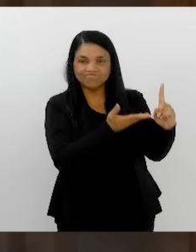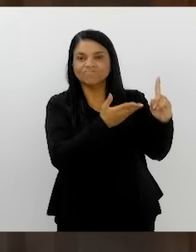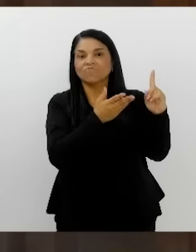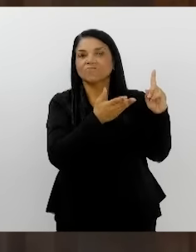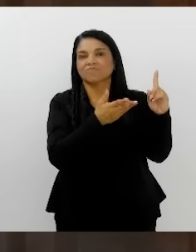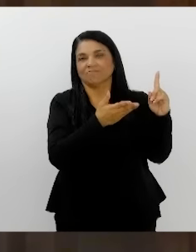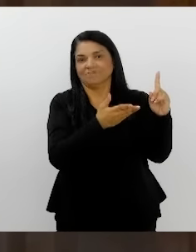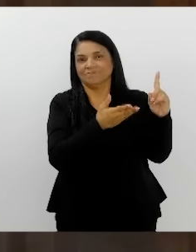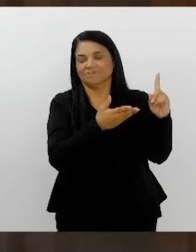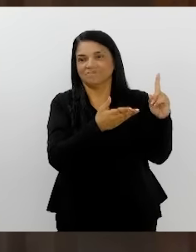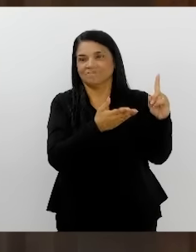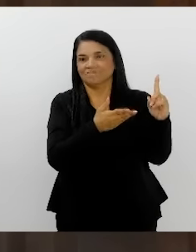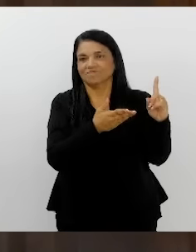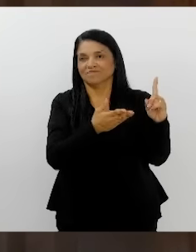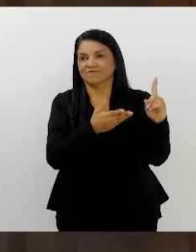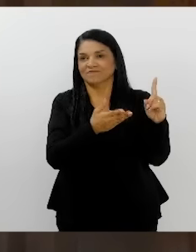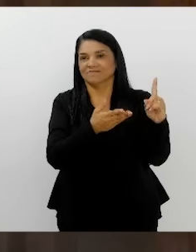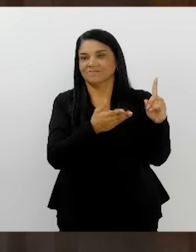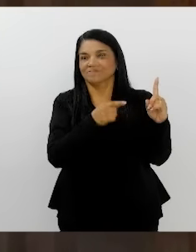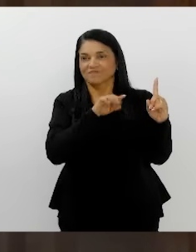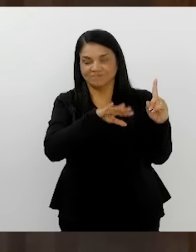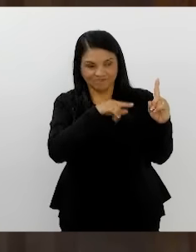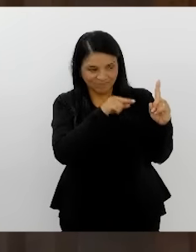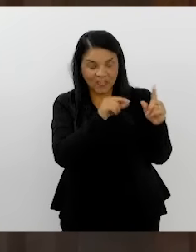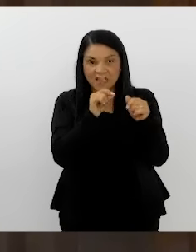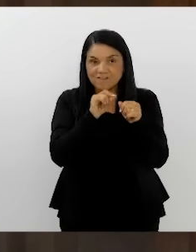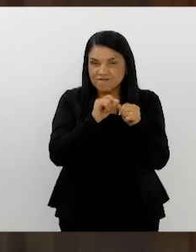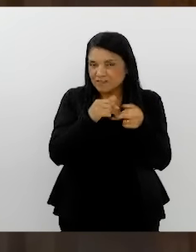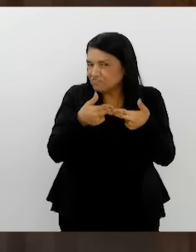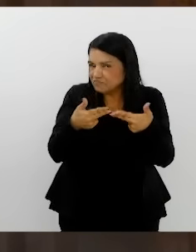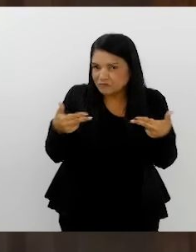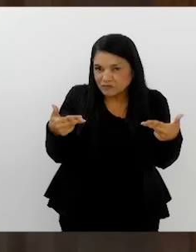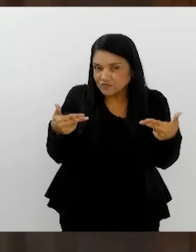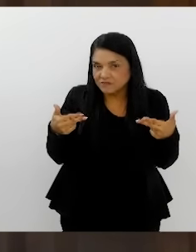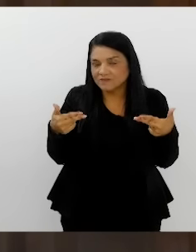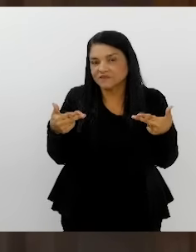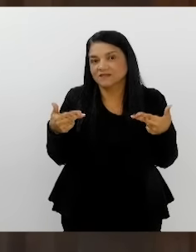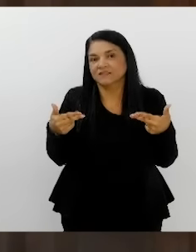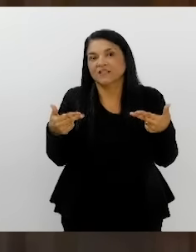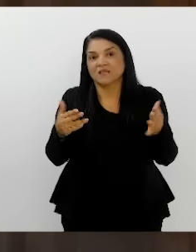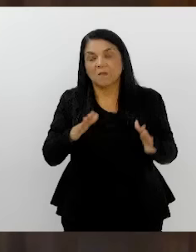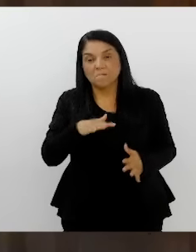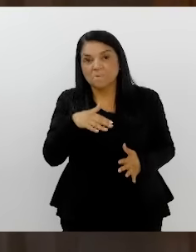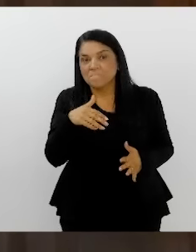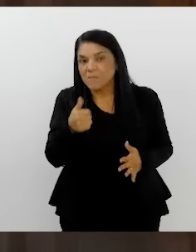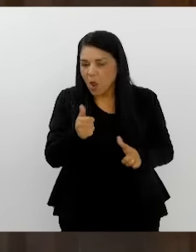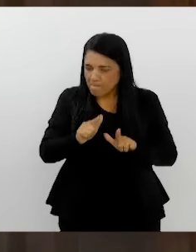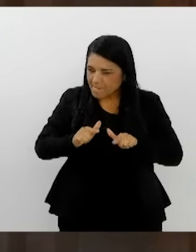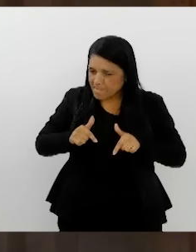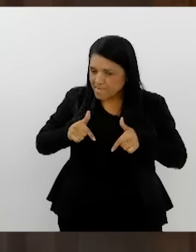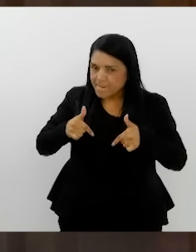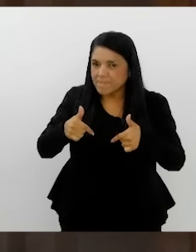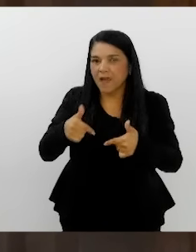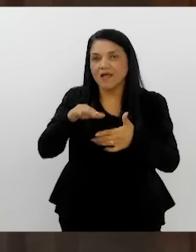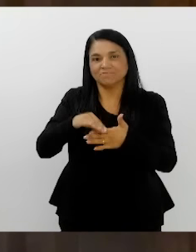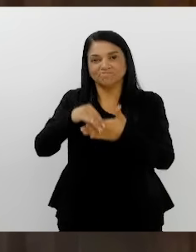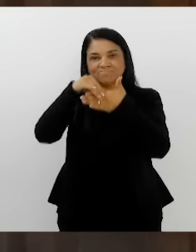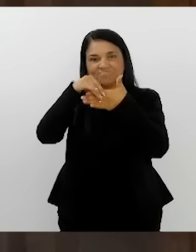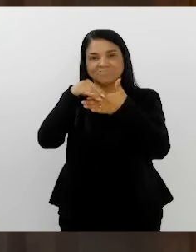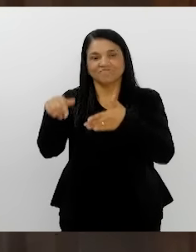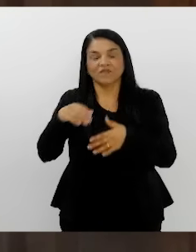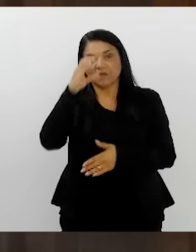João. Tendo ele feito o que fez e, sobretudo, dando agora o melhor de si pela Santa Igreja Católica